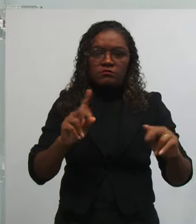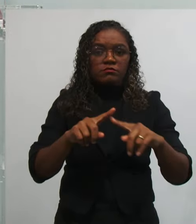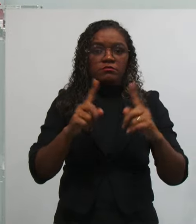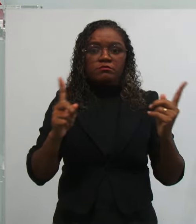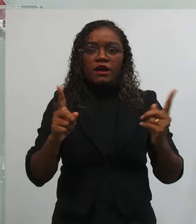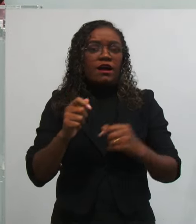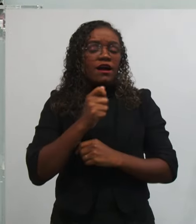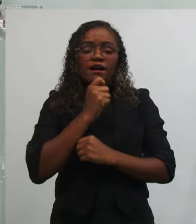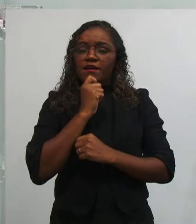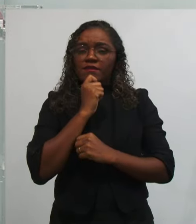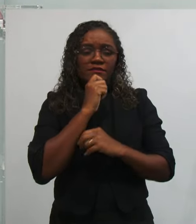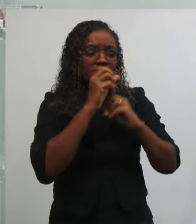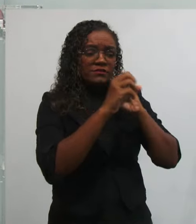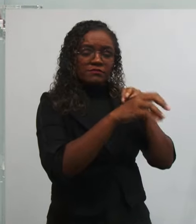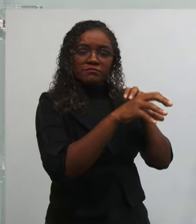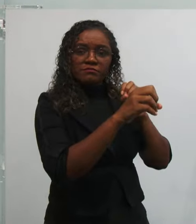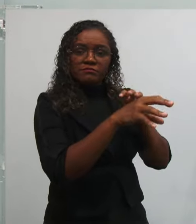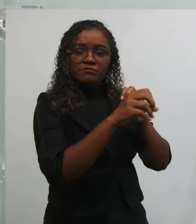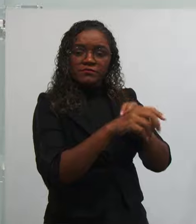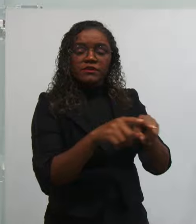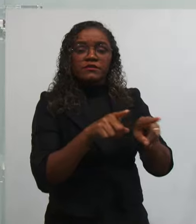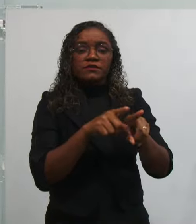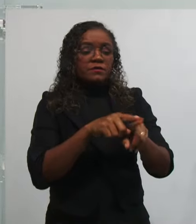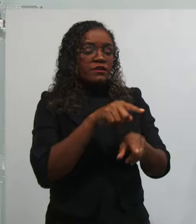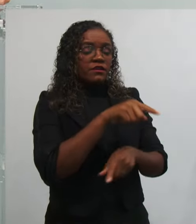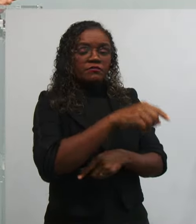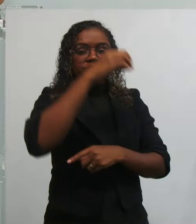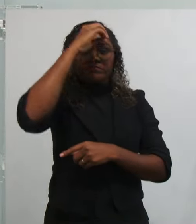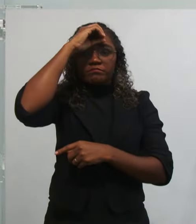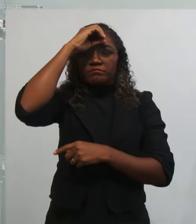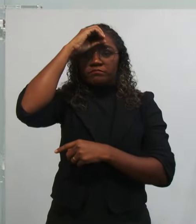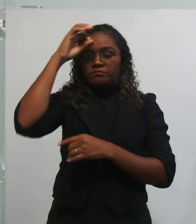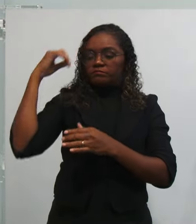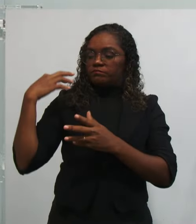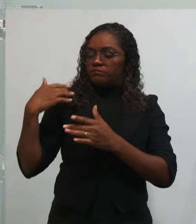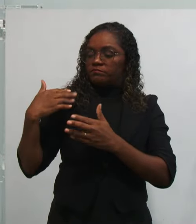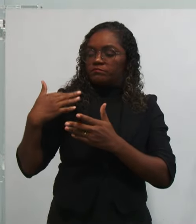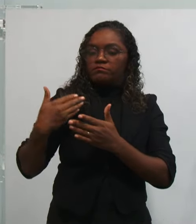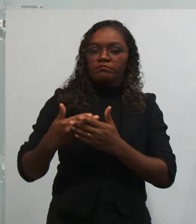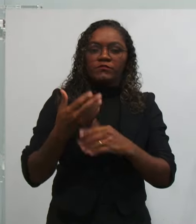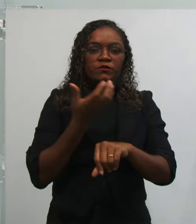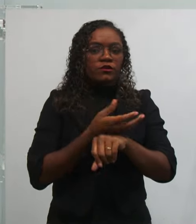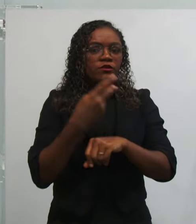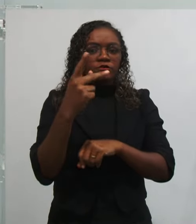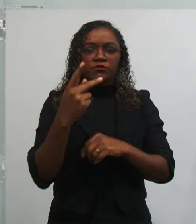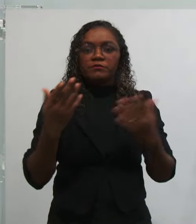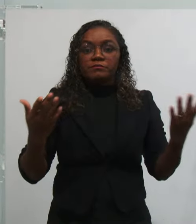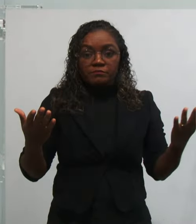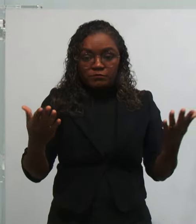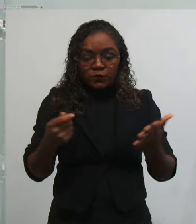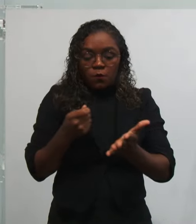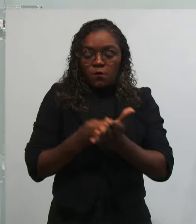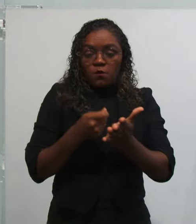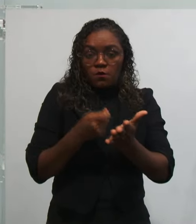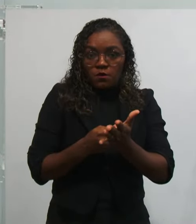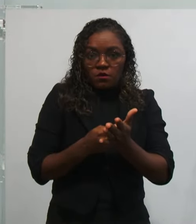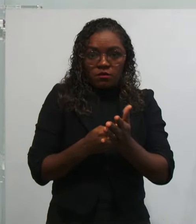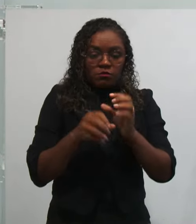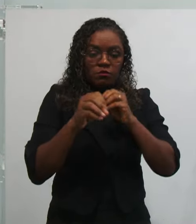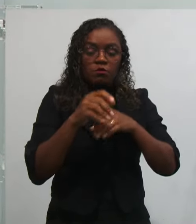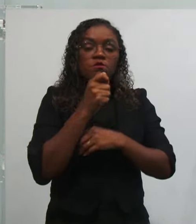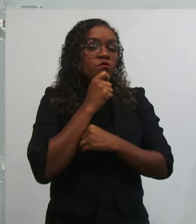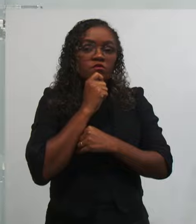foi efetivamente disponibilizado para o aluno durante a sua disciplina então cobrar algo que não foi